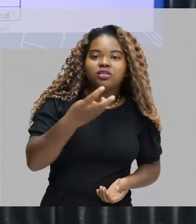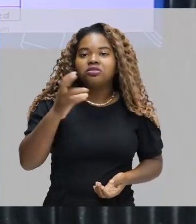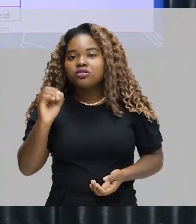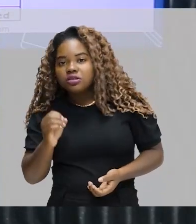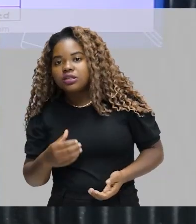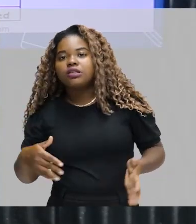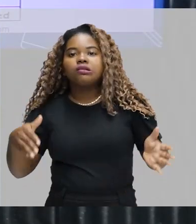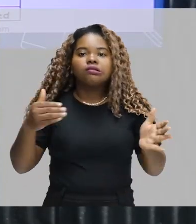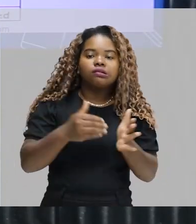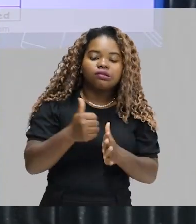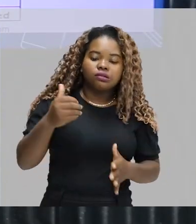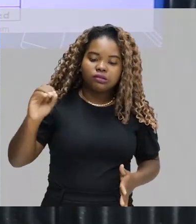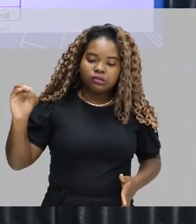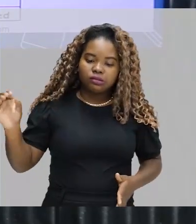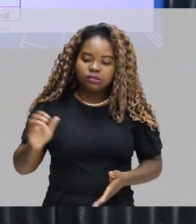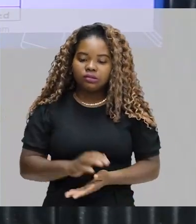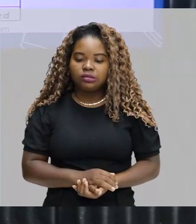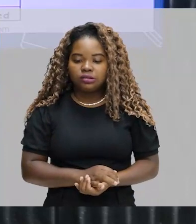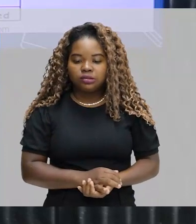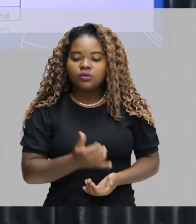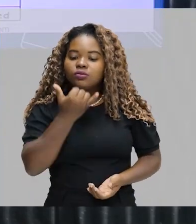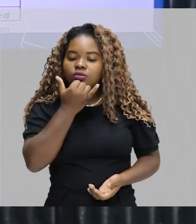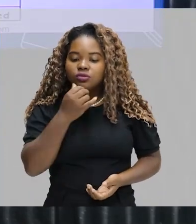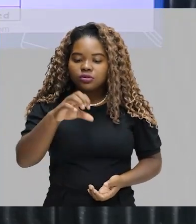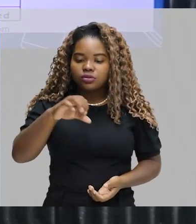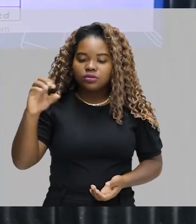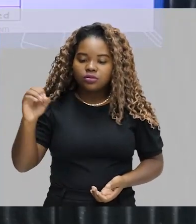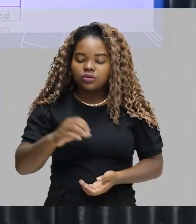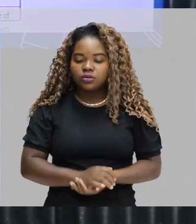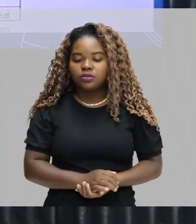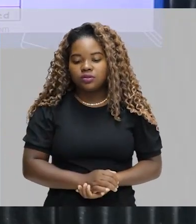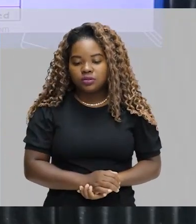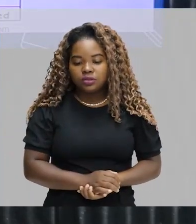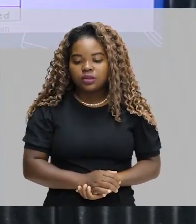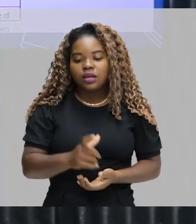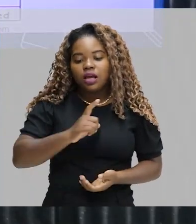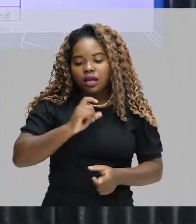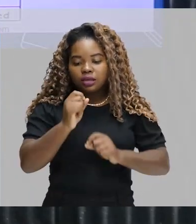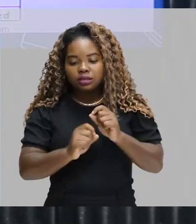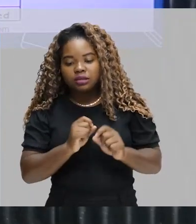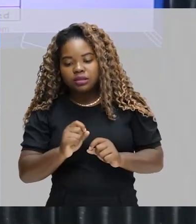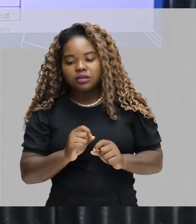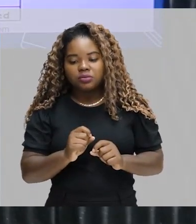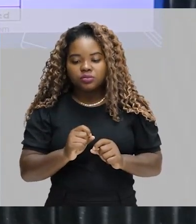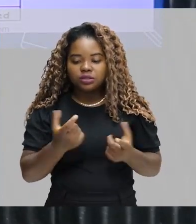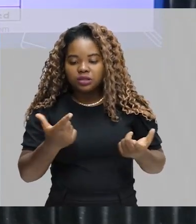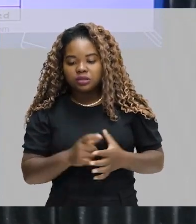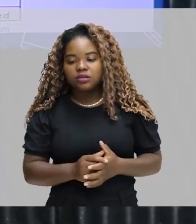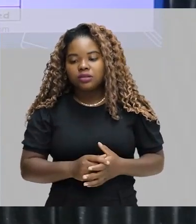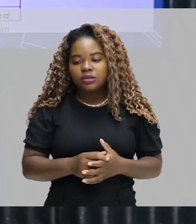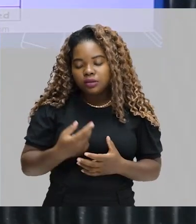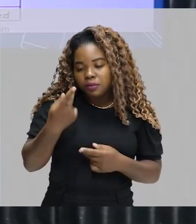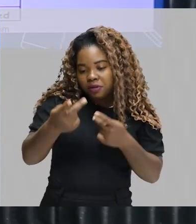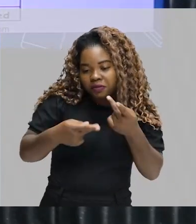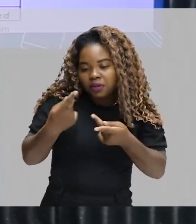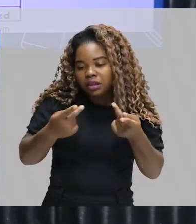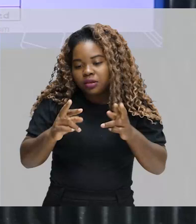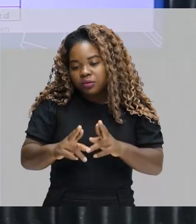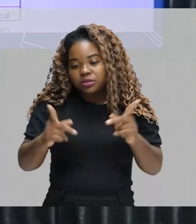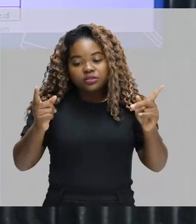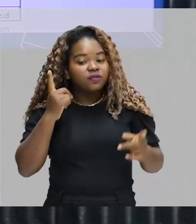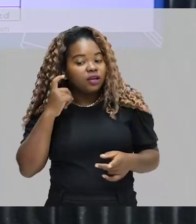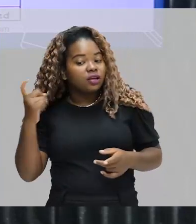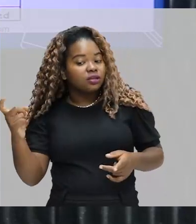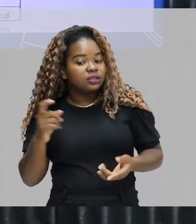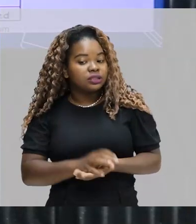por diante. 20, 70, 60, 50. E aí, na pronúncia, você tem uma diferença entre o